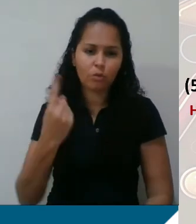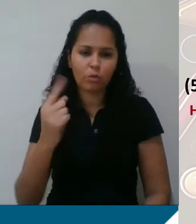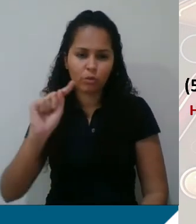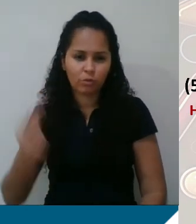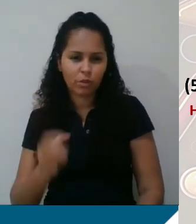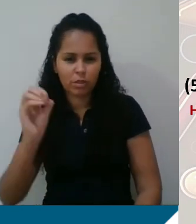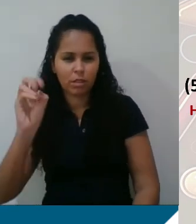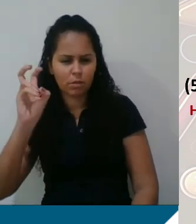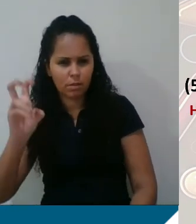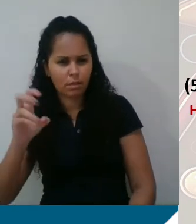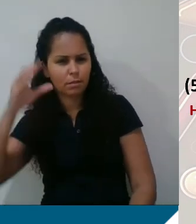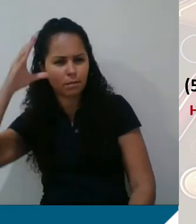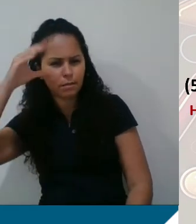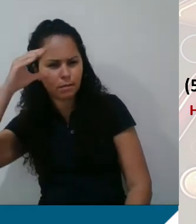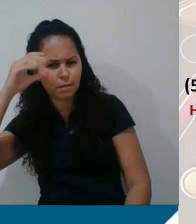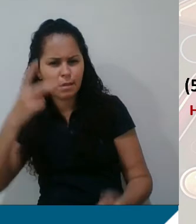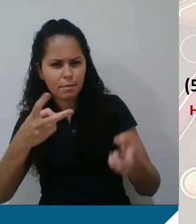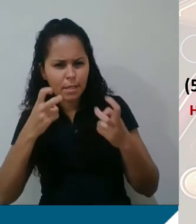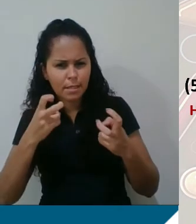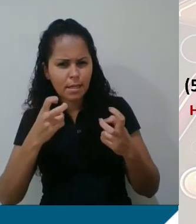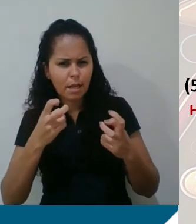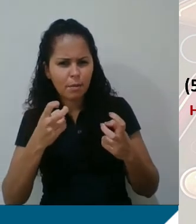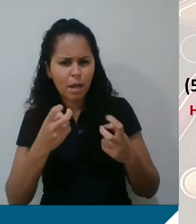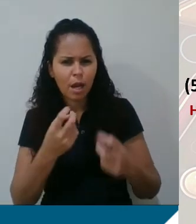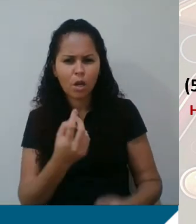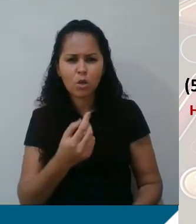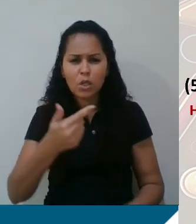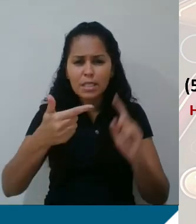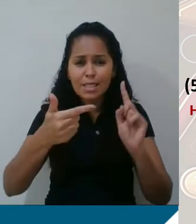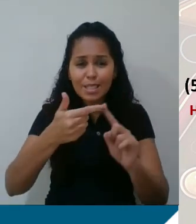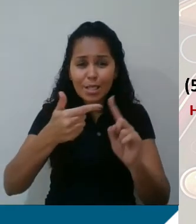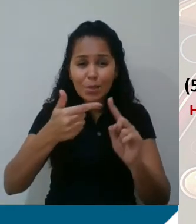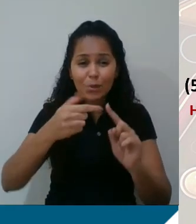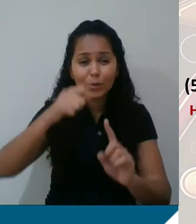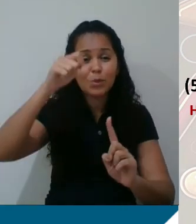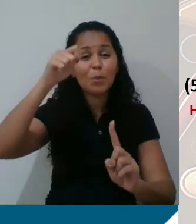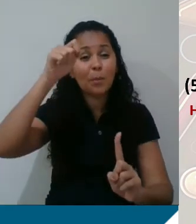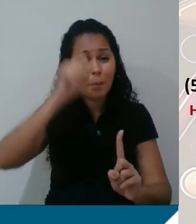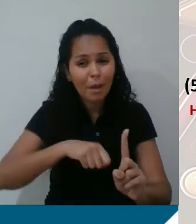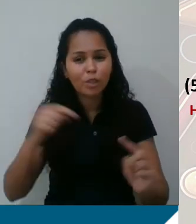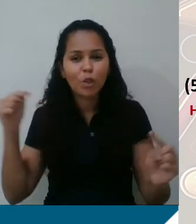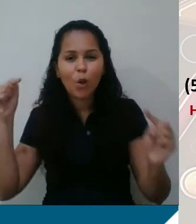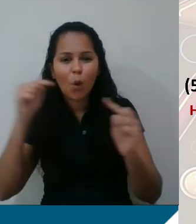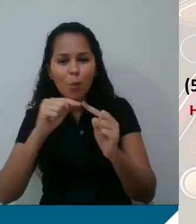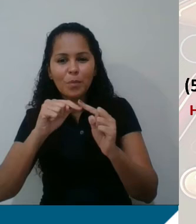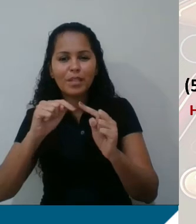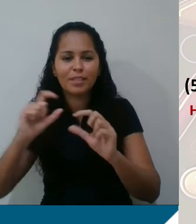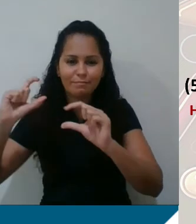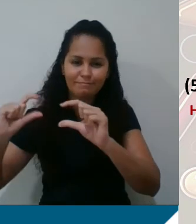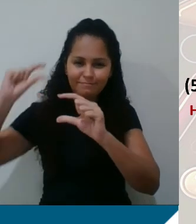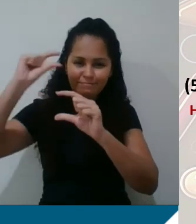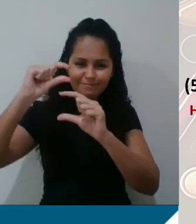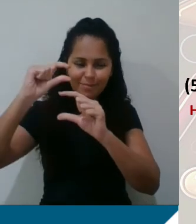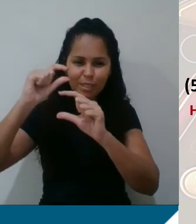A gente já pode reparar uma curiosidade. Aquele 2 do expoente refere-se ao segundo mês de aplicação. Basta a